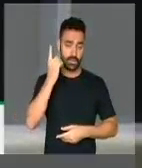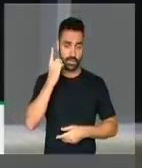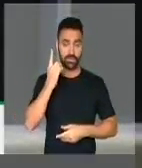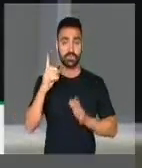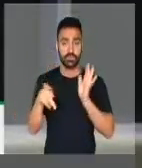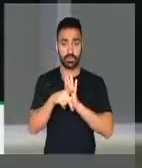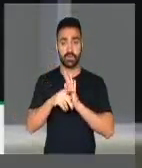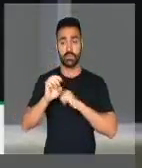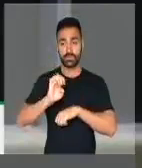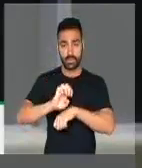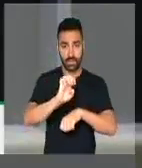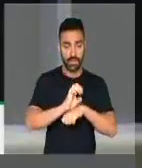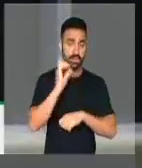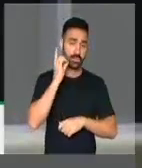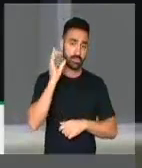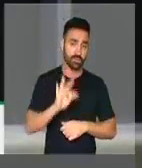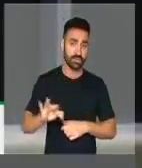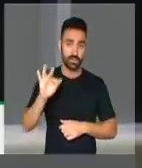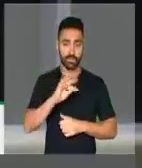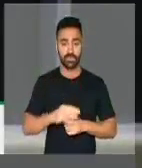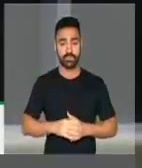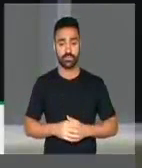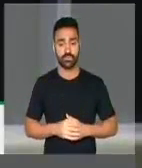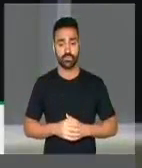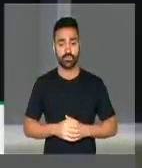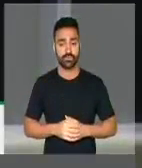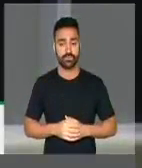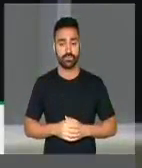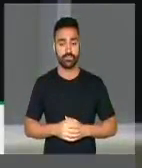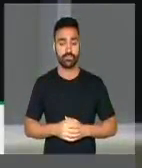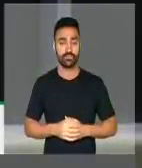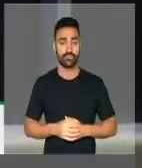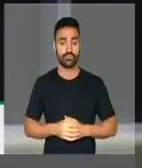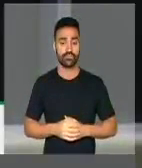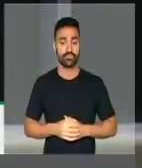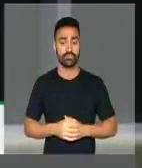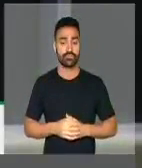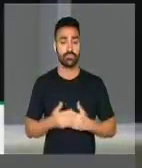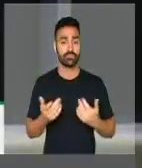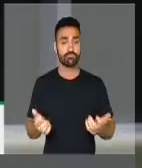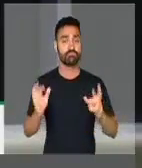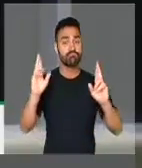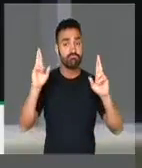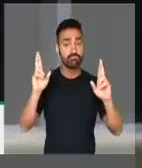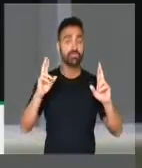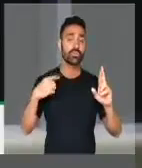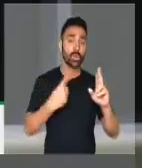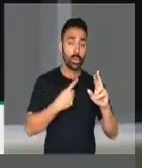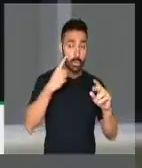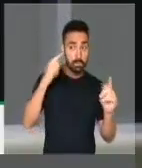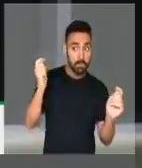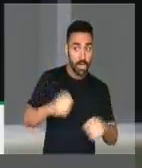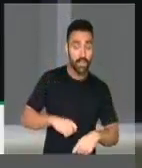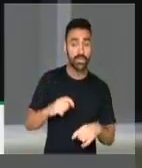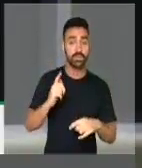seu estado, cada deputado federal. Fica aqui esse registro e a expectativa de que possamos